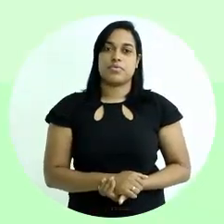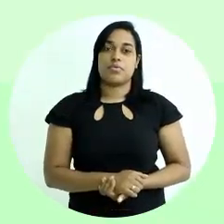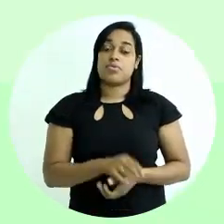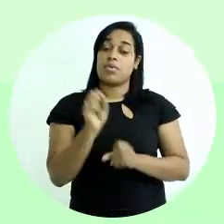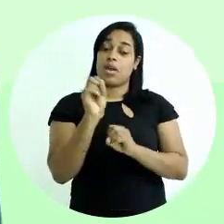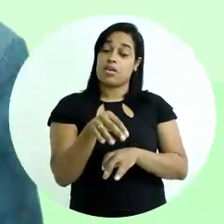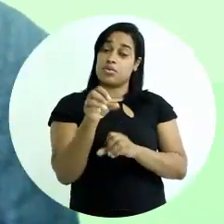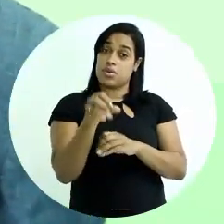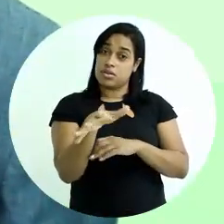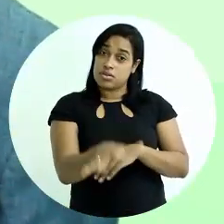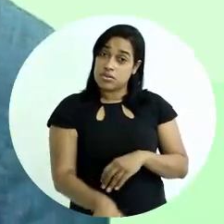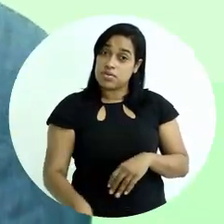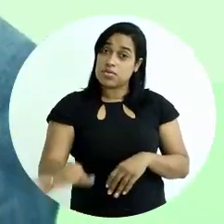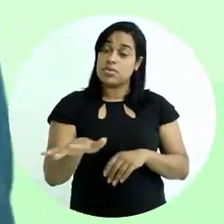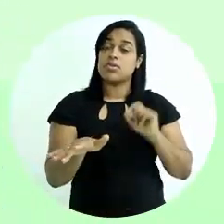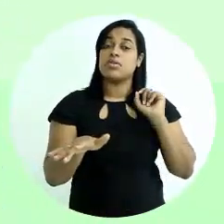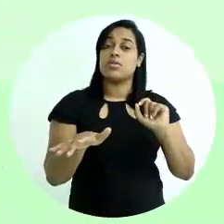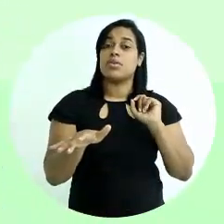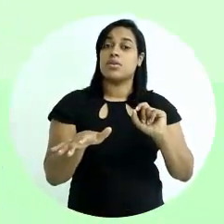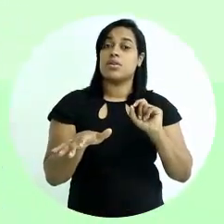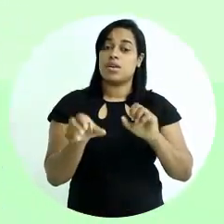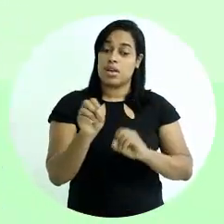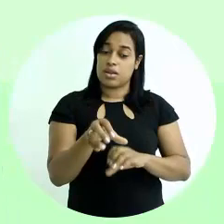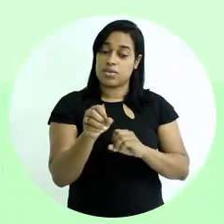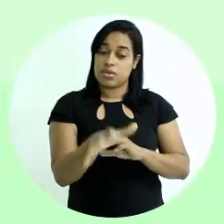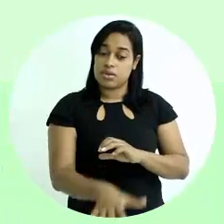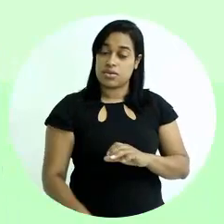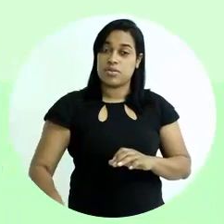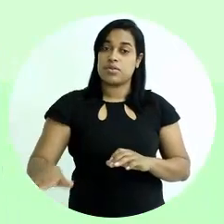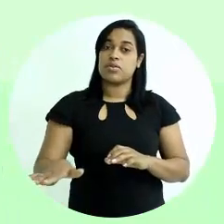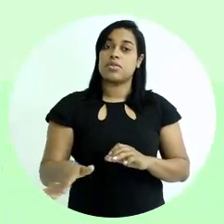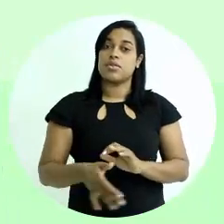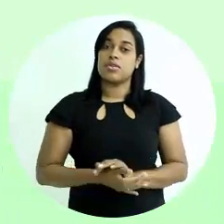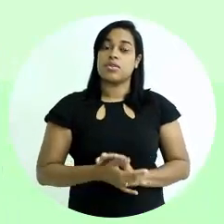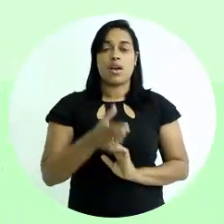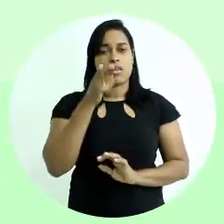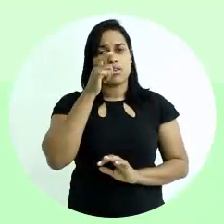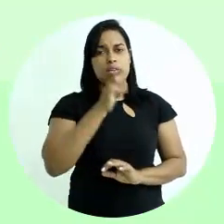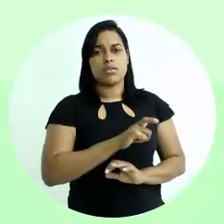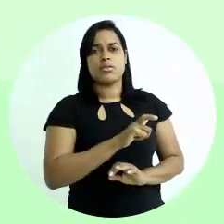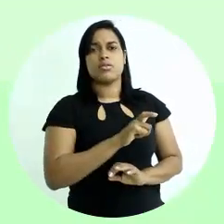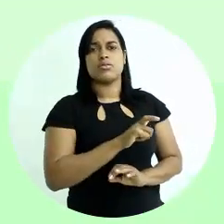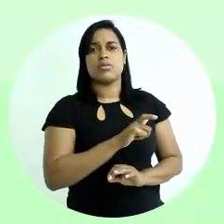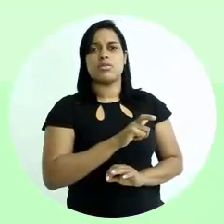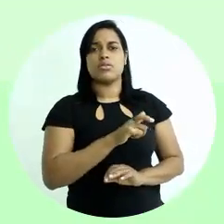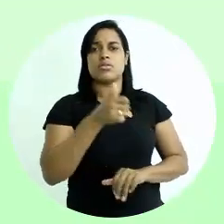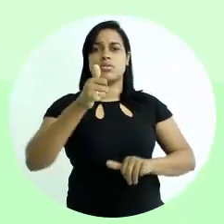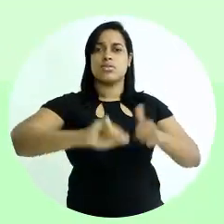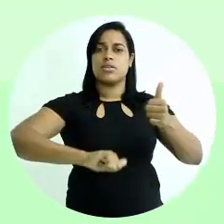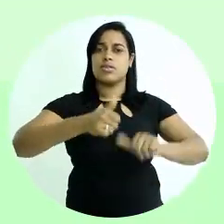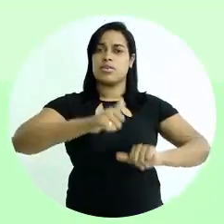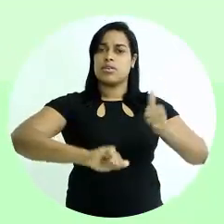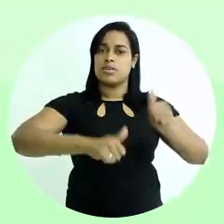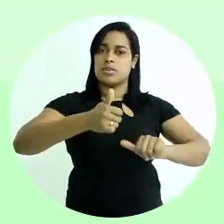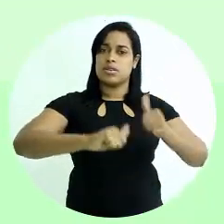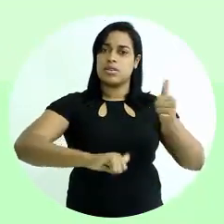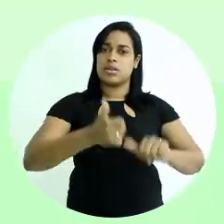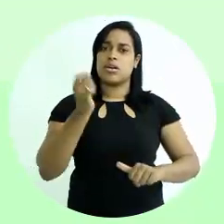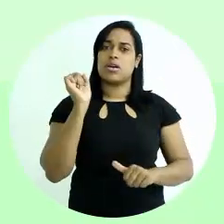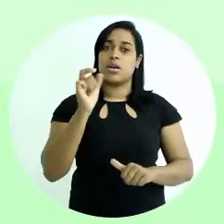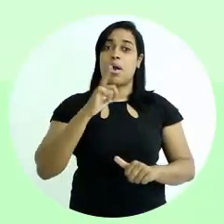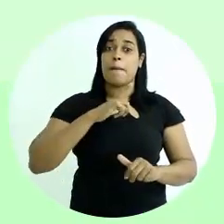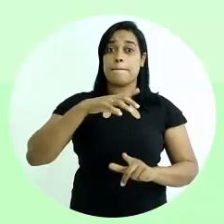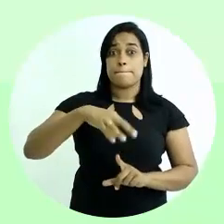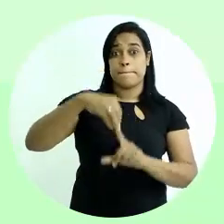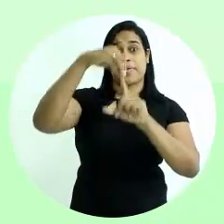quanto à educação infantil quanto a educação infantil é interessante a gente analisar que